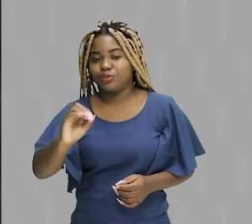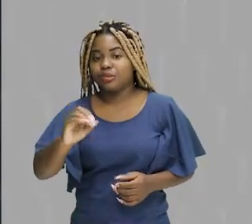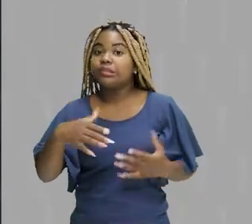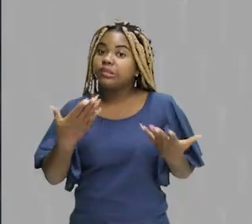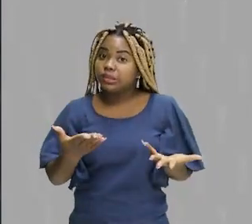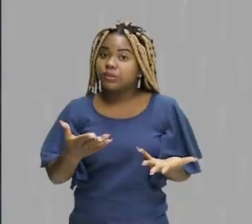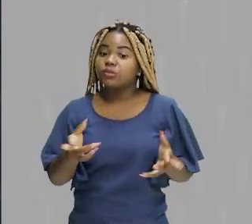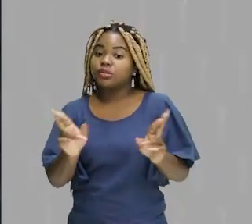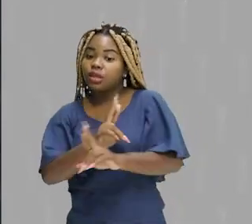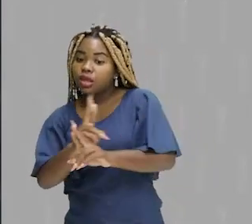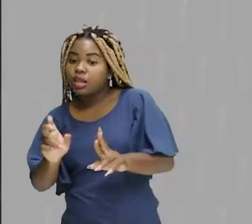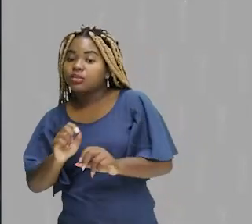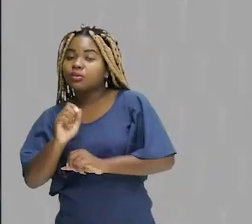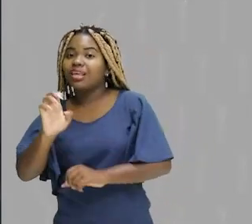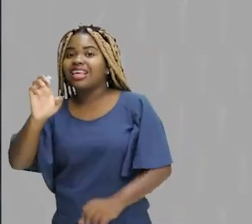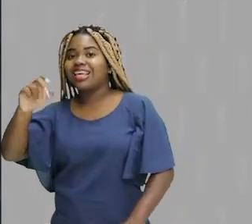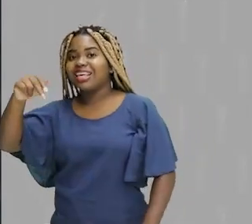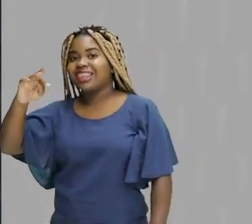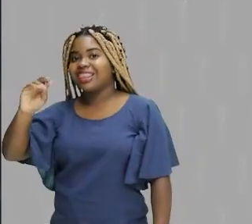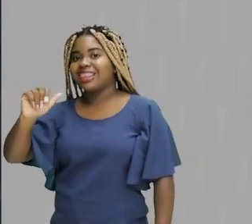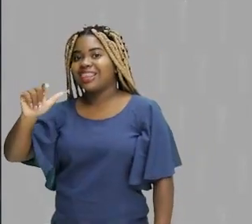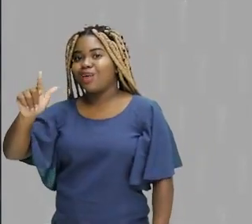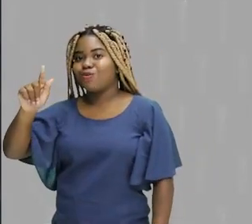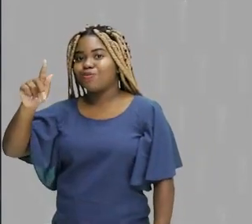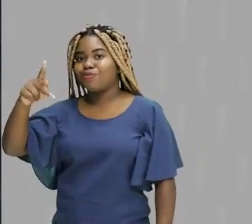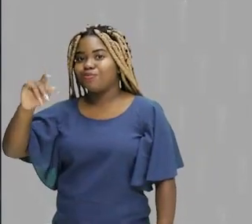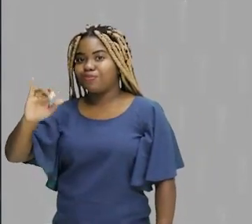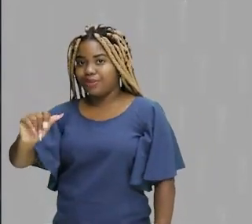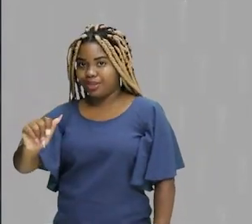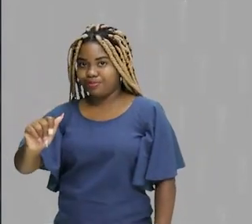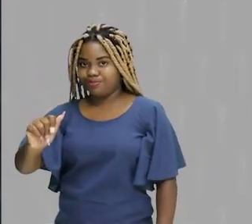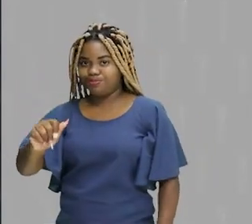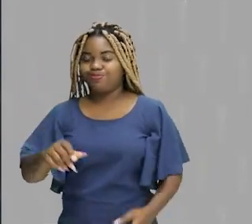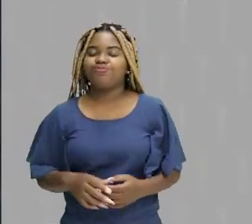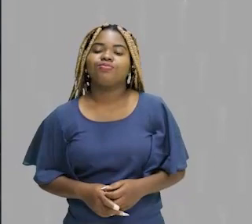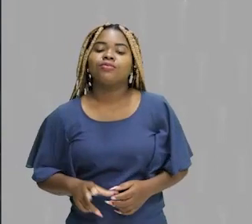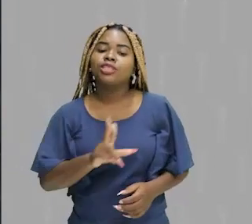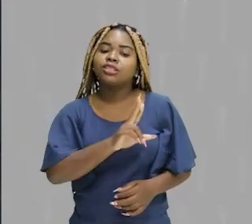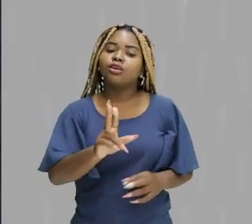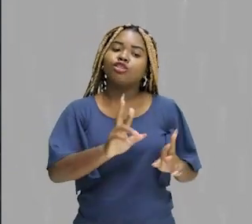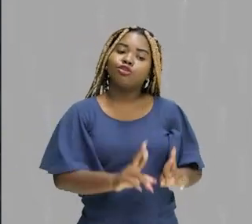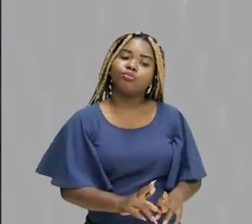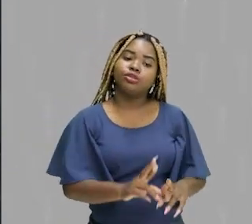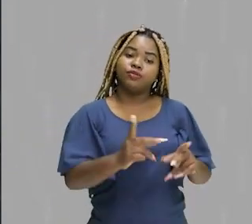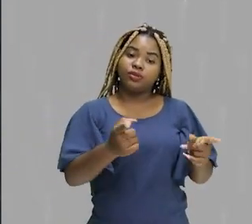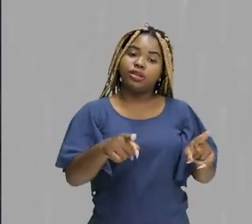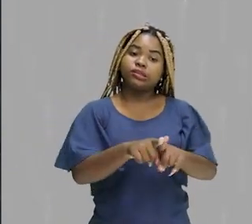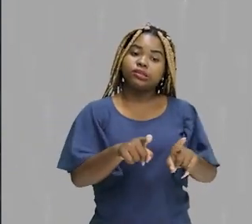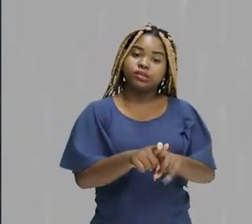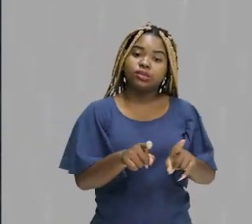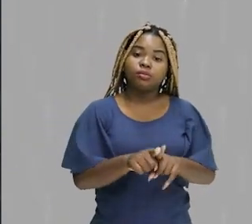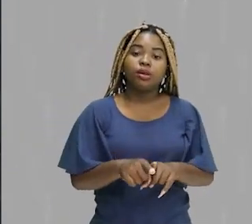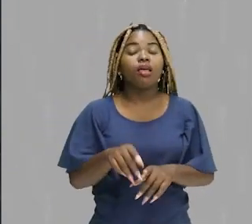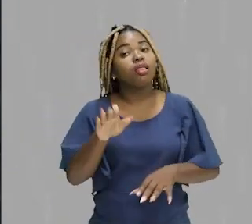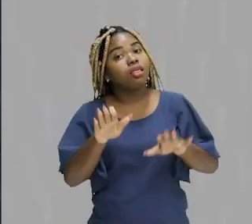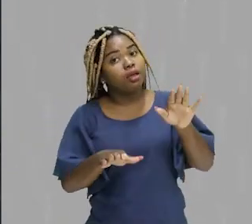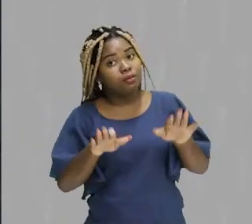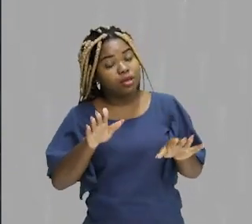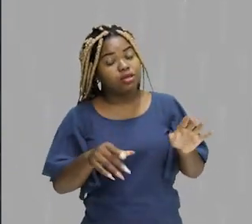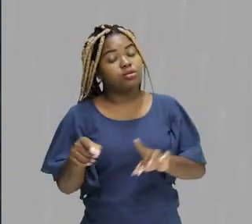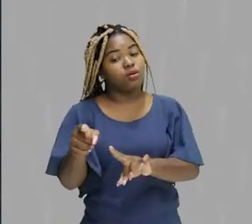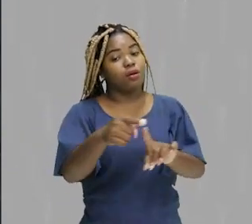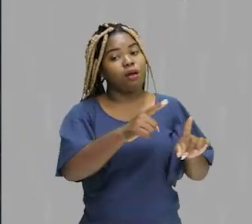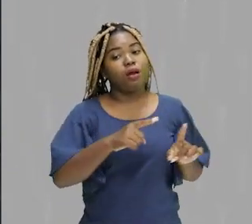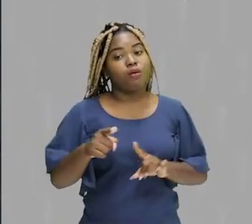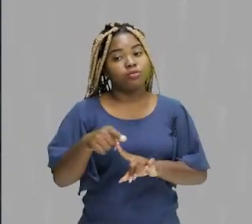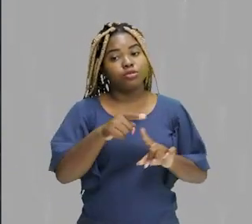entalpia. Só que essa entalpia ela vai receber nomes diferentes de acordo com o tipo de reação